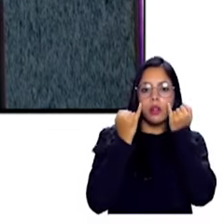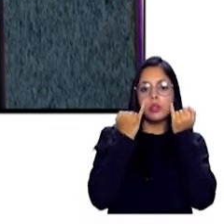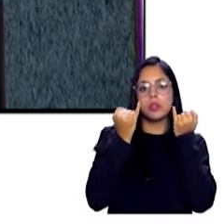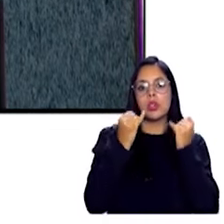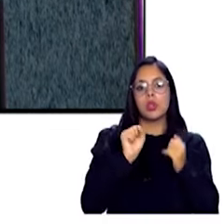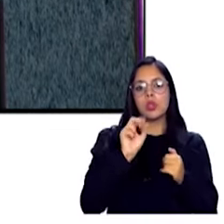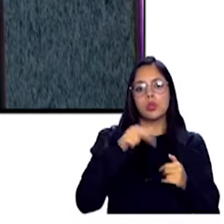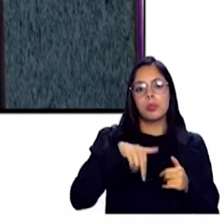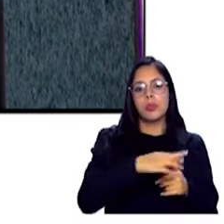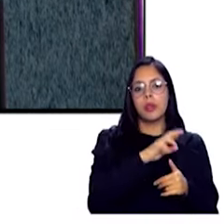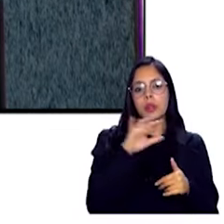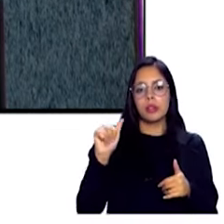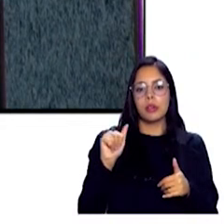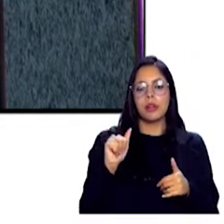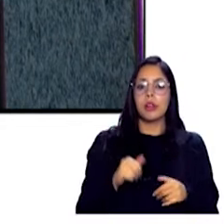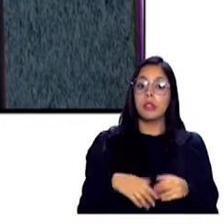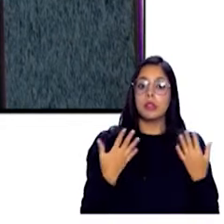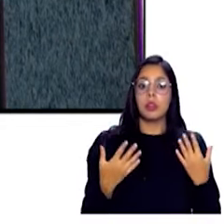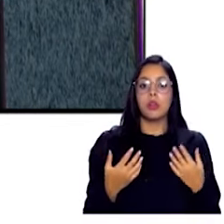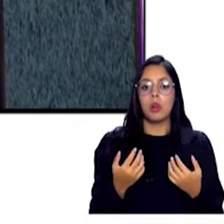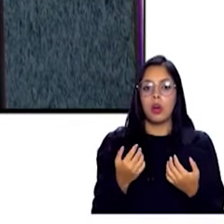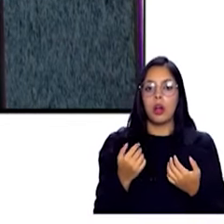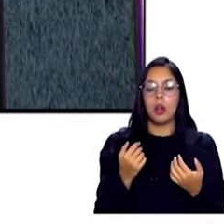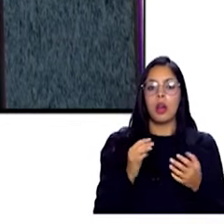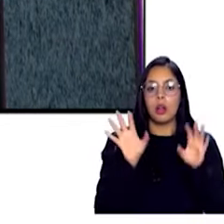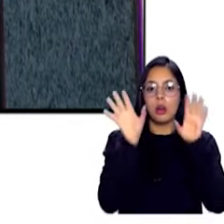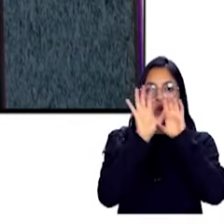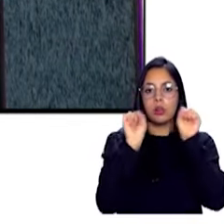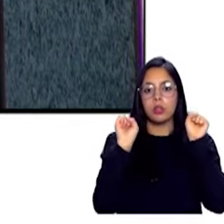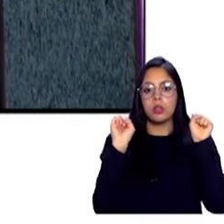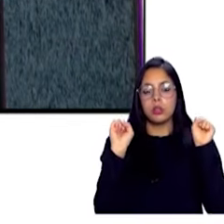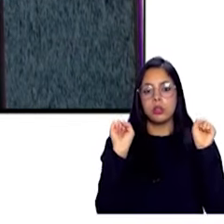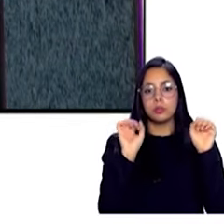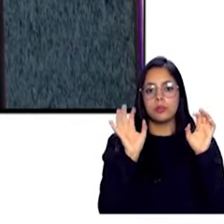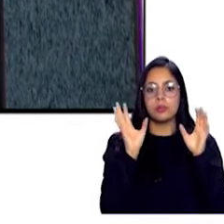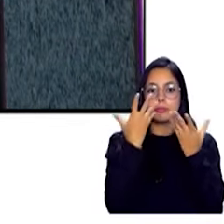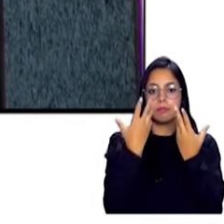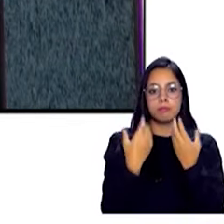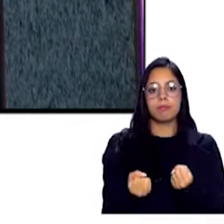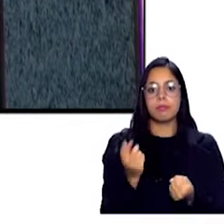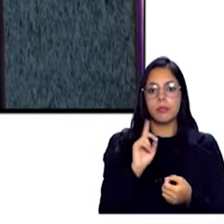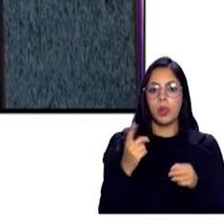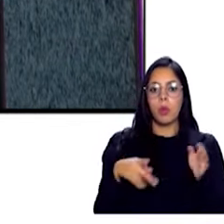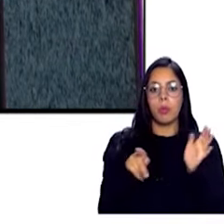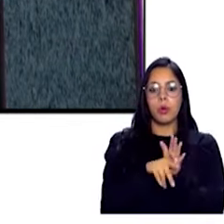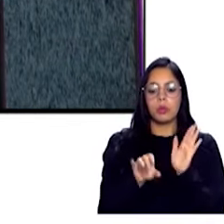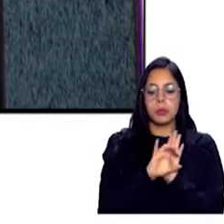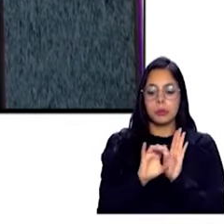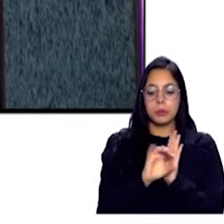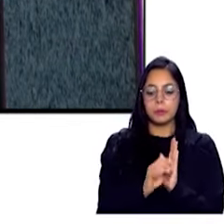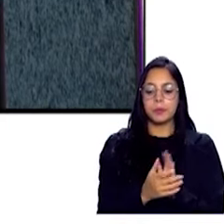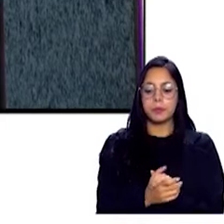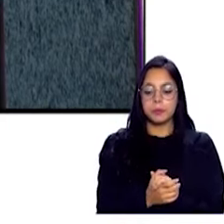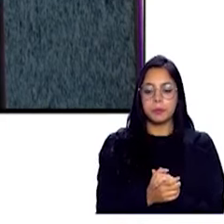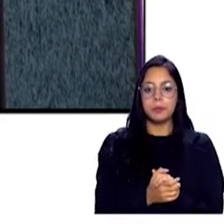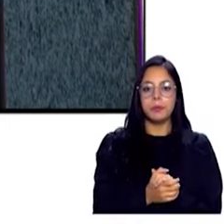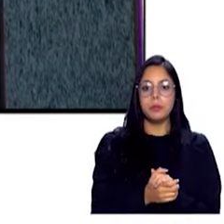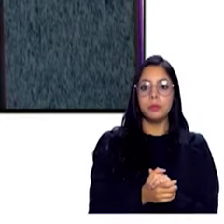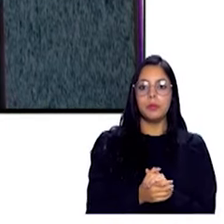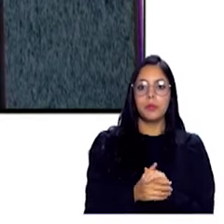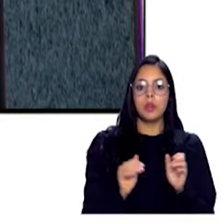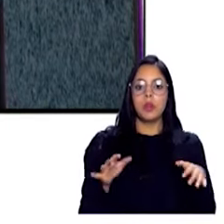interpretação foi rejeitada pela corte Constitucional a corte constitucional nesse momento cria a ideia